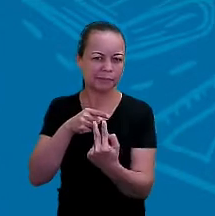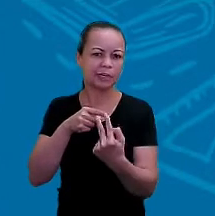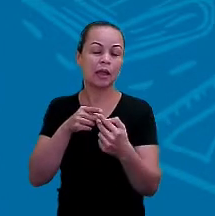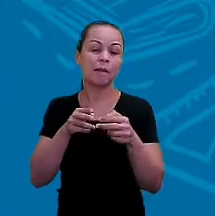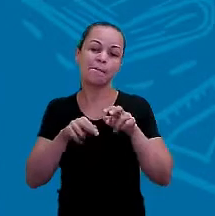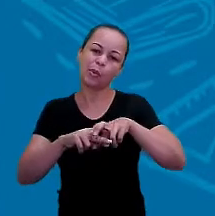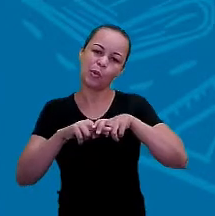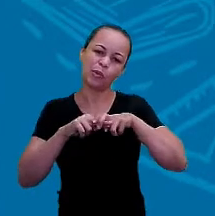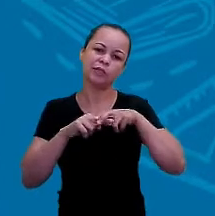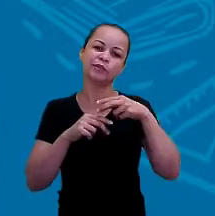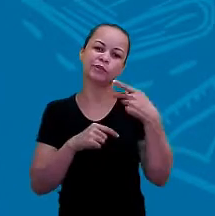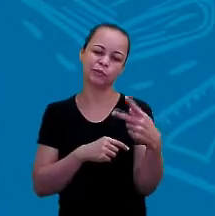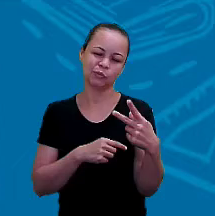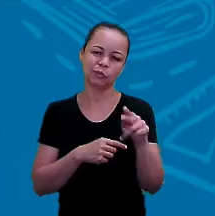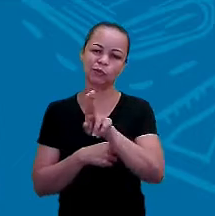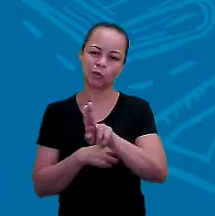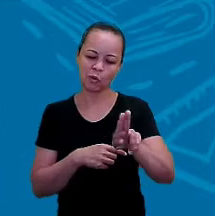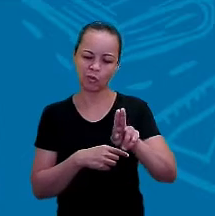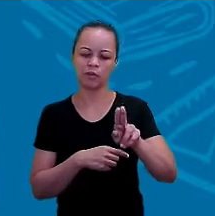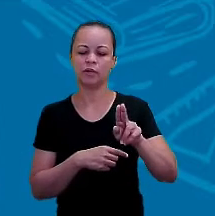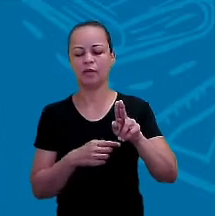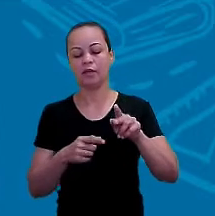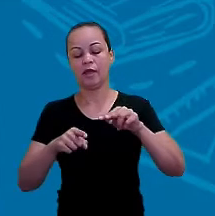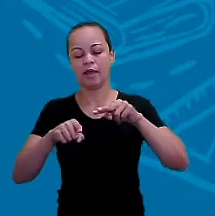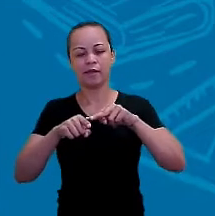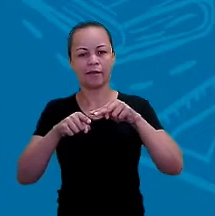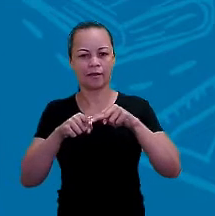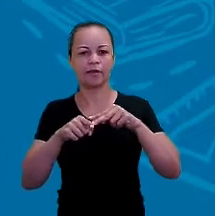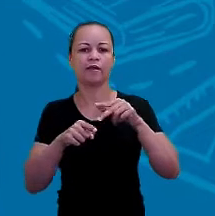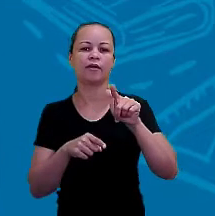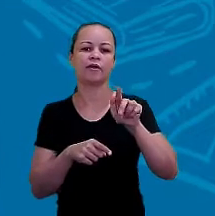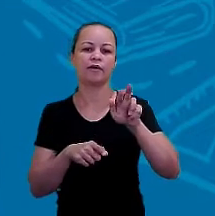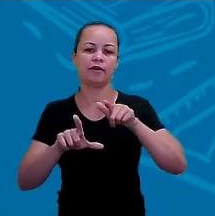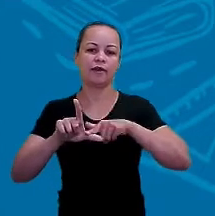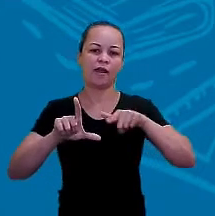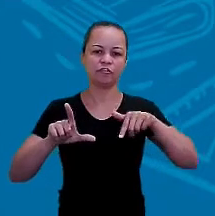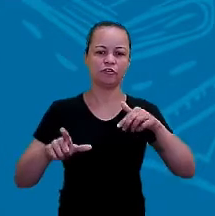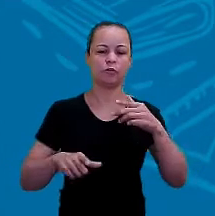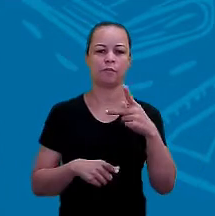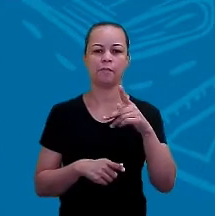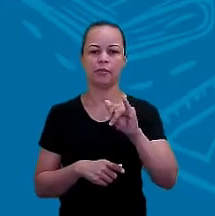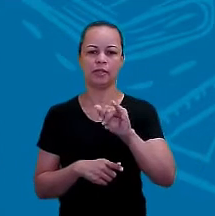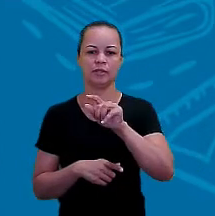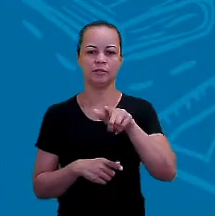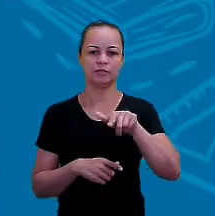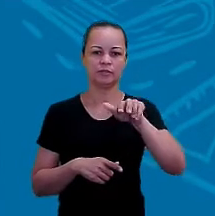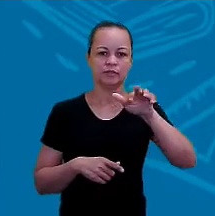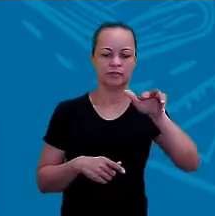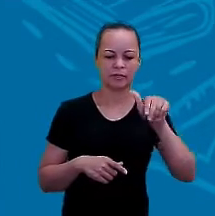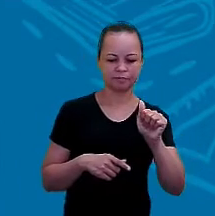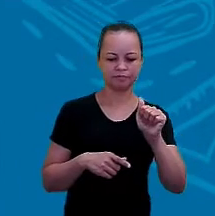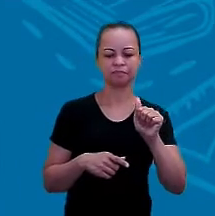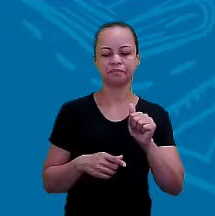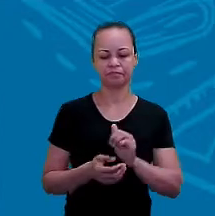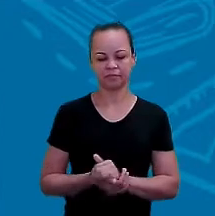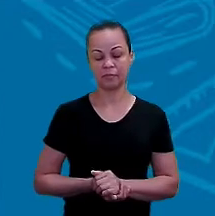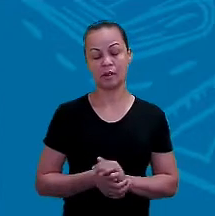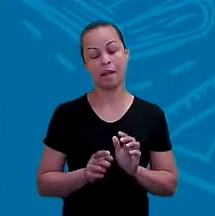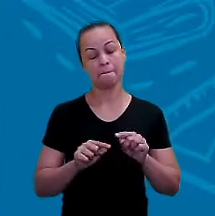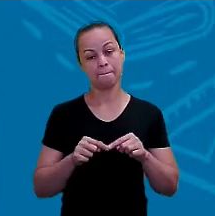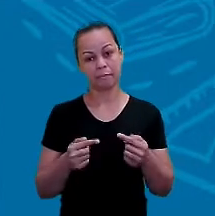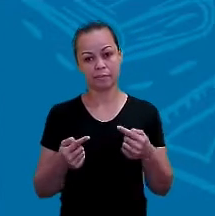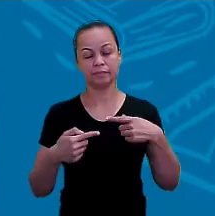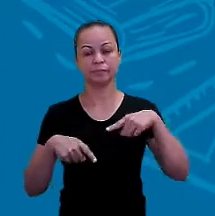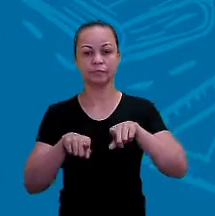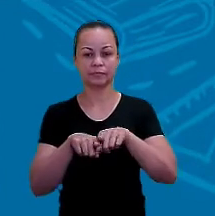desse gráfico é gráfico de pizza, porque ele lembra uma pizza. Mas ele também é conhecido como um gráfico